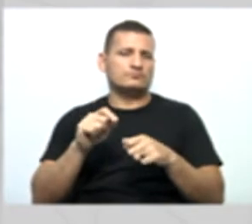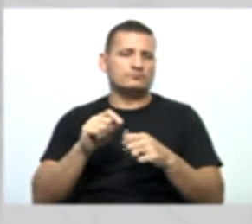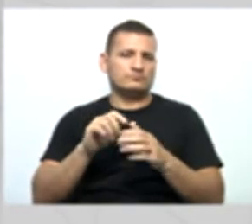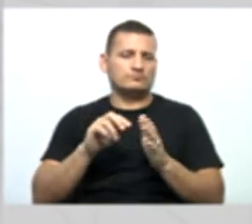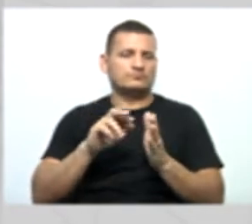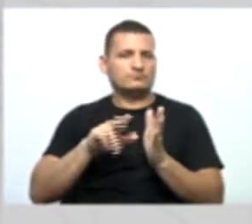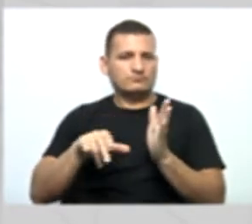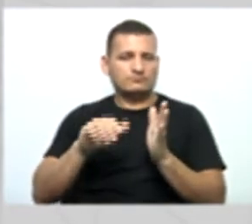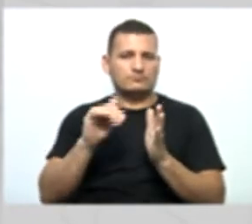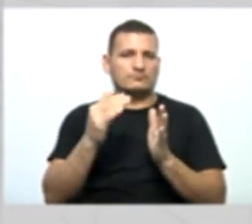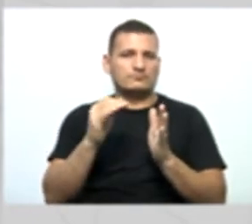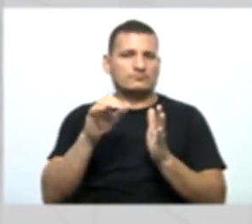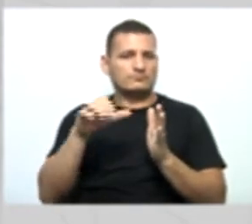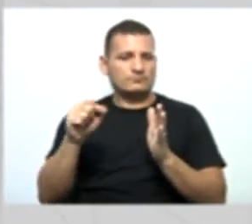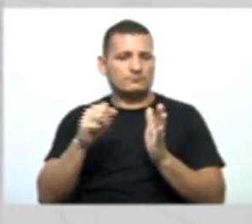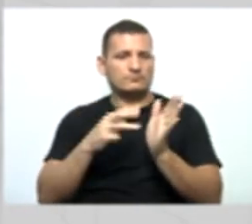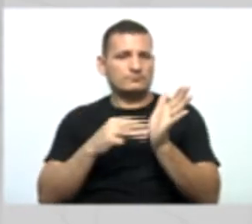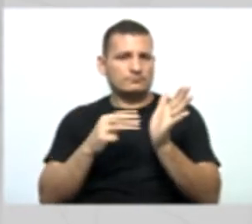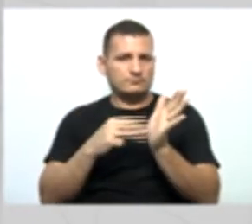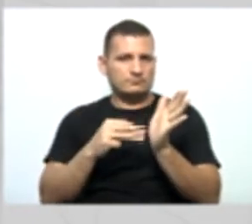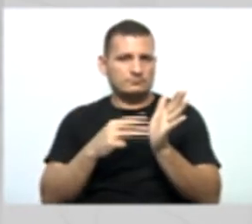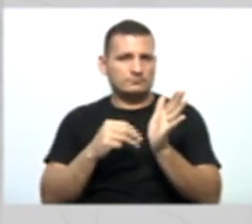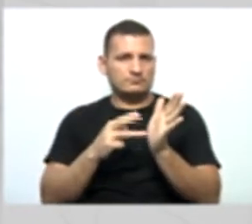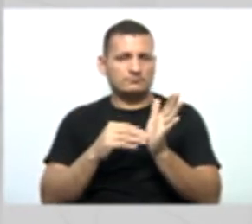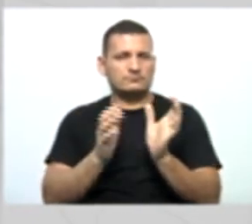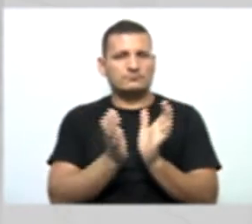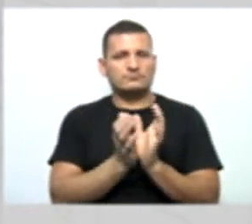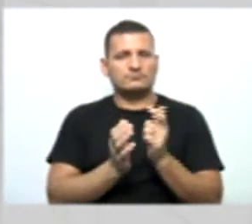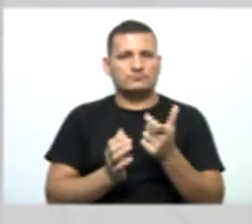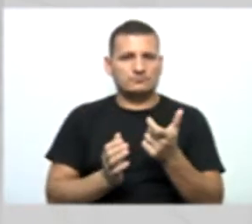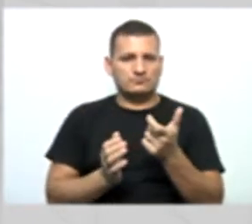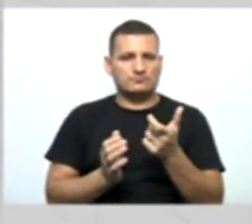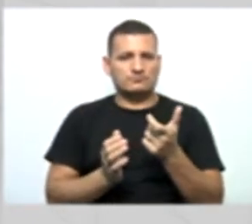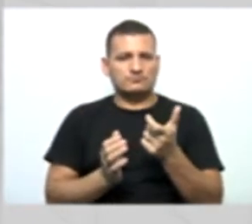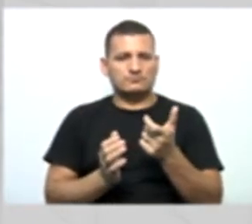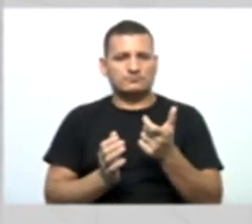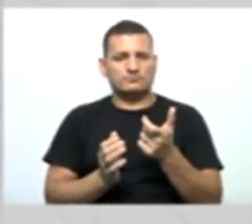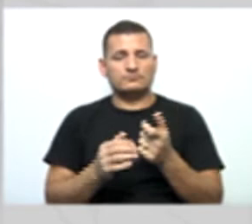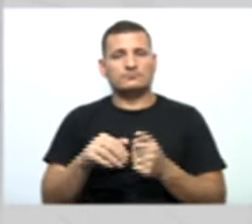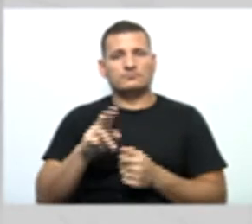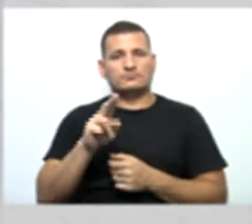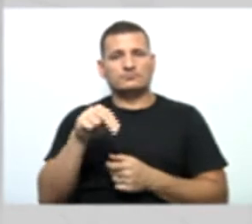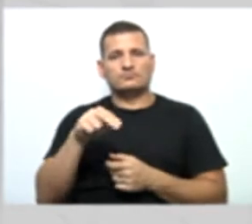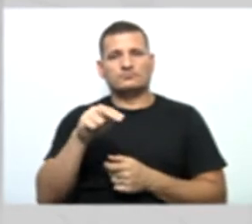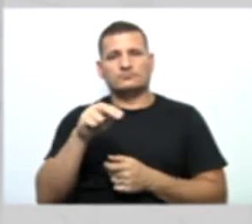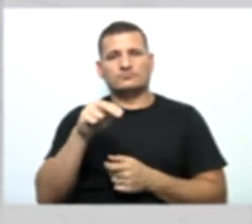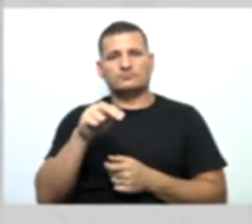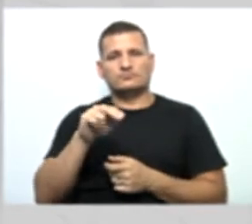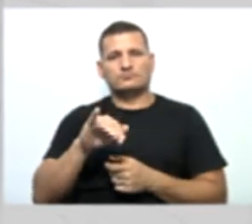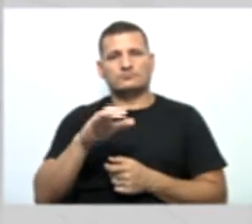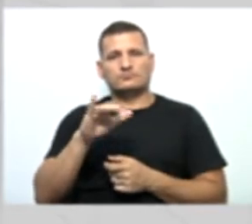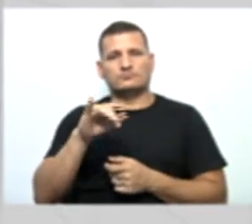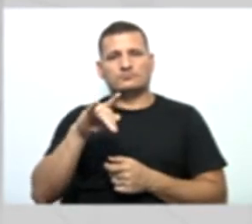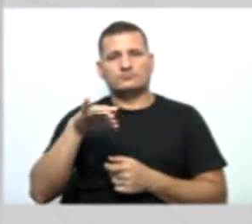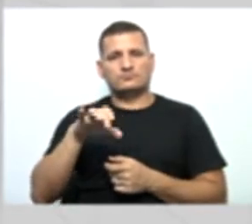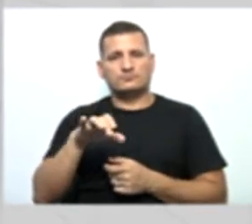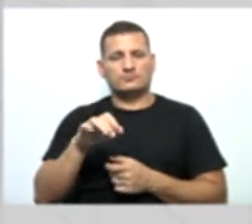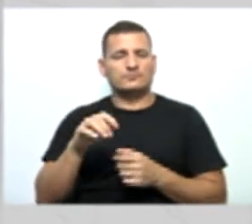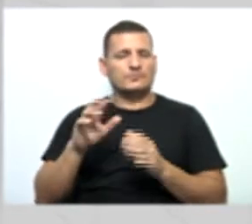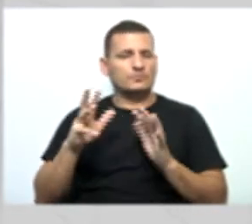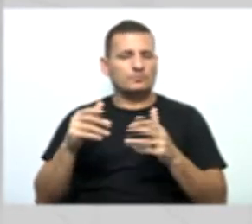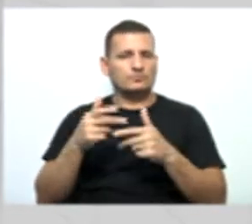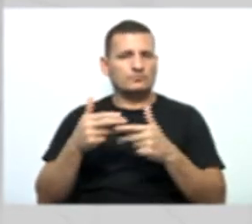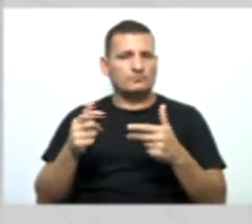também chamado de métodos de classe, na programação orientada a objetos. E unicidade, que refere-se ao conceito de que